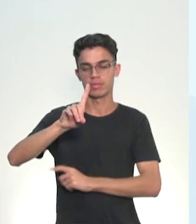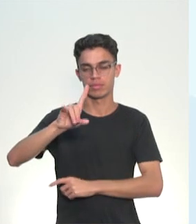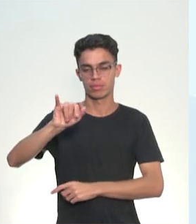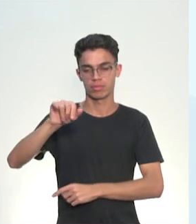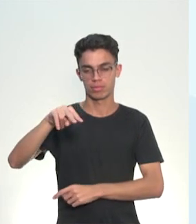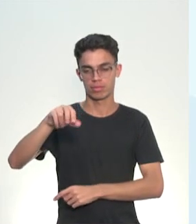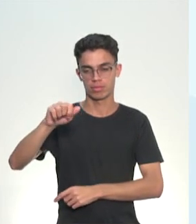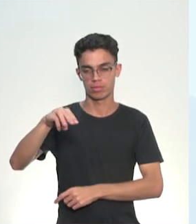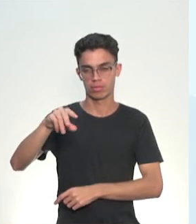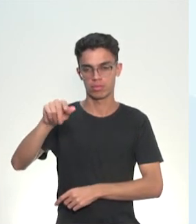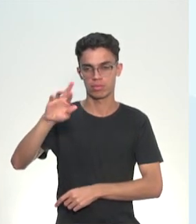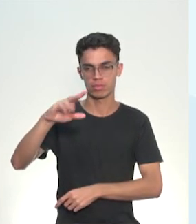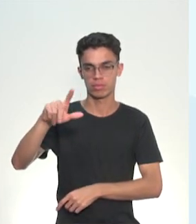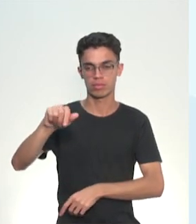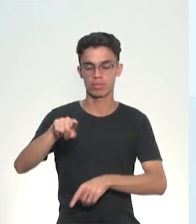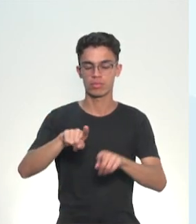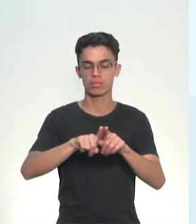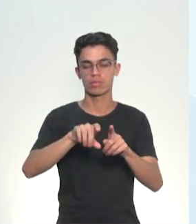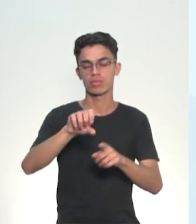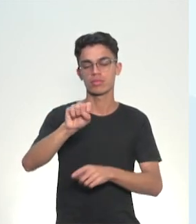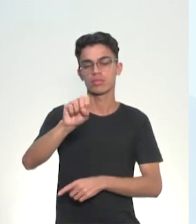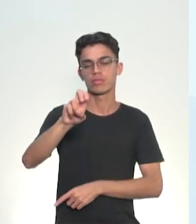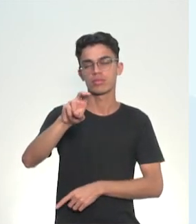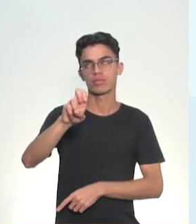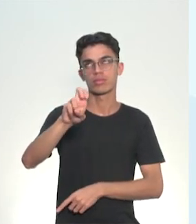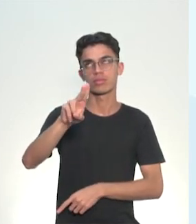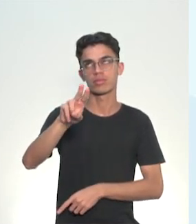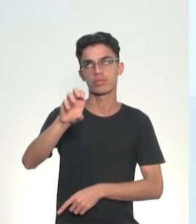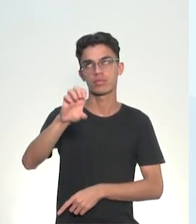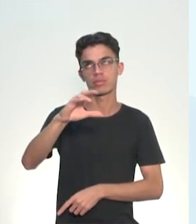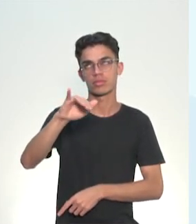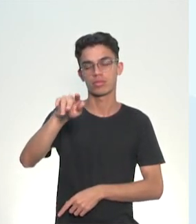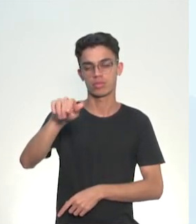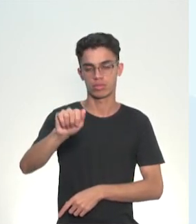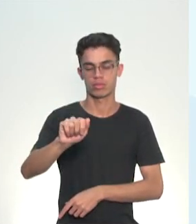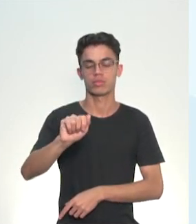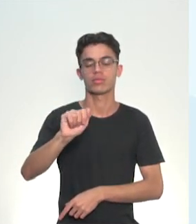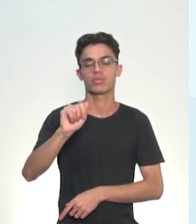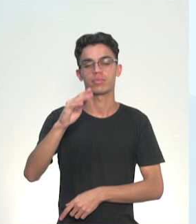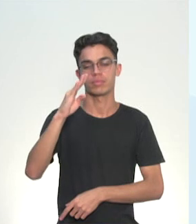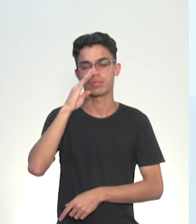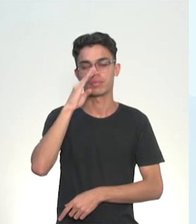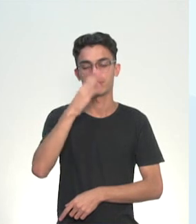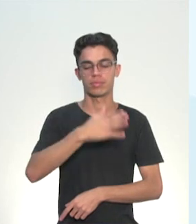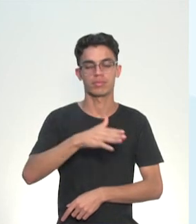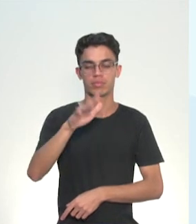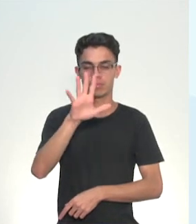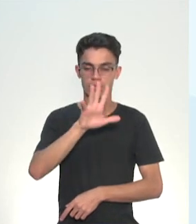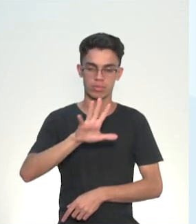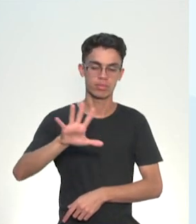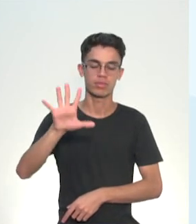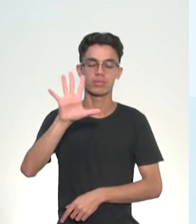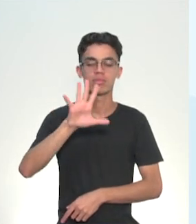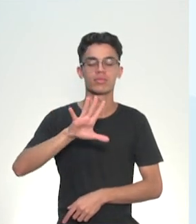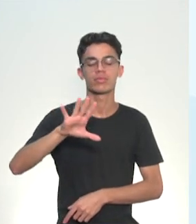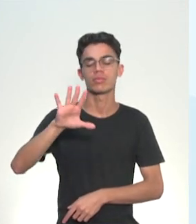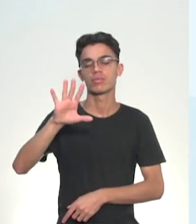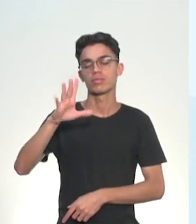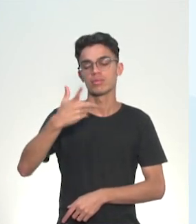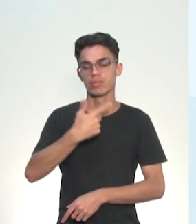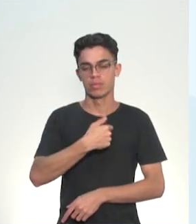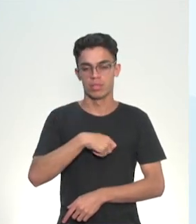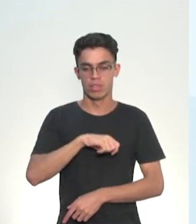pela Suécia, mas é interessante, né, professora? A gente vê o destaque os espanhóis aí na América Central. Exatamente. O destaque são